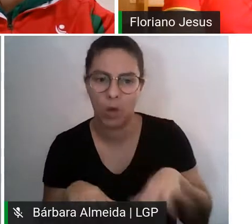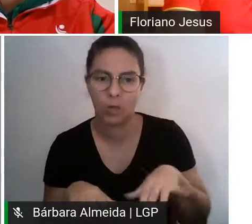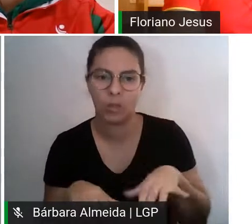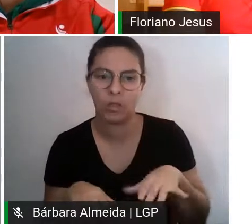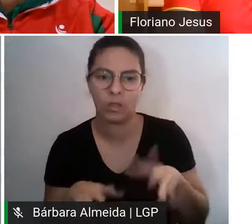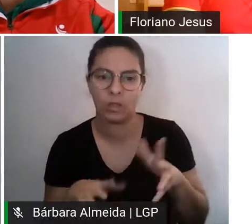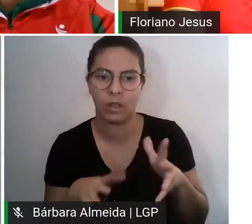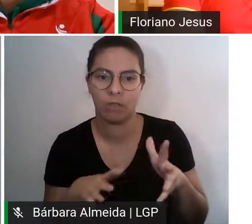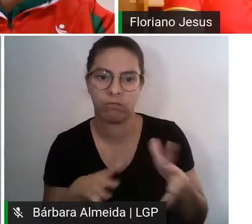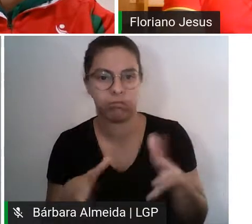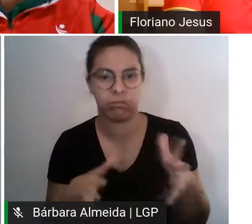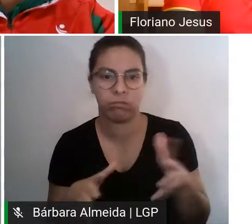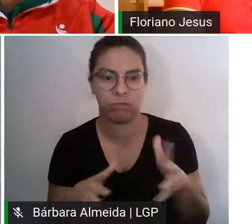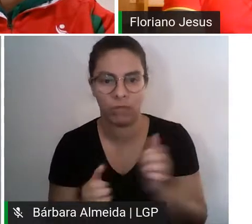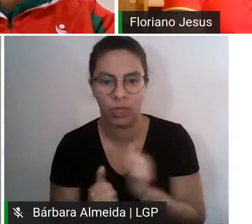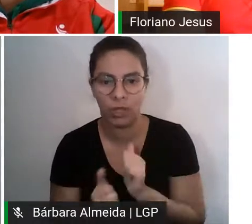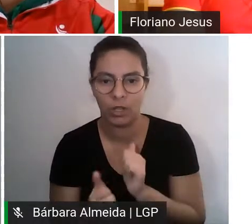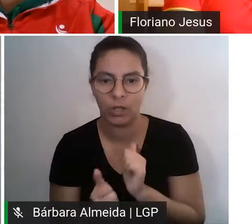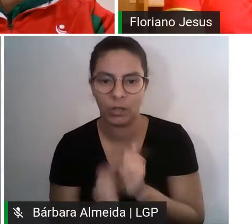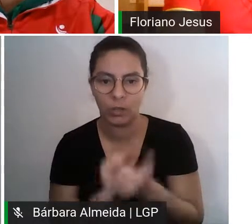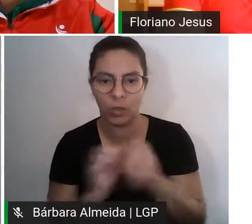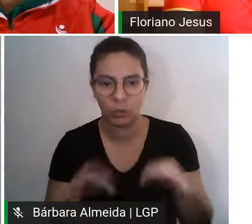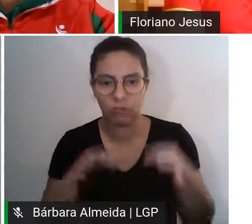toda a comunidade esportiva do adiamento dos jogos?